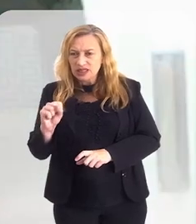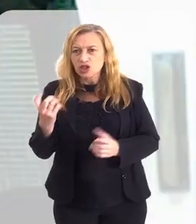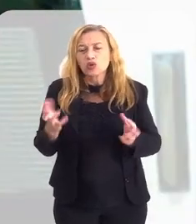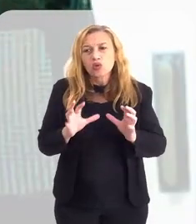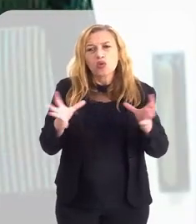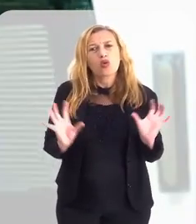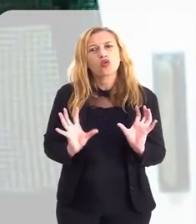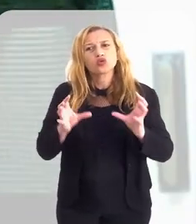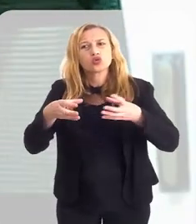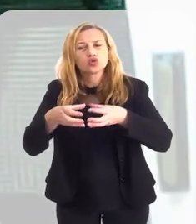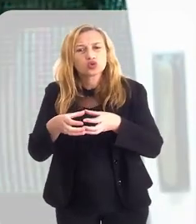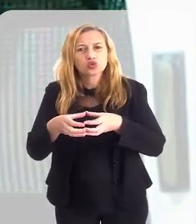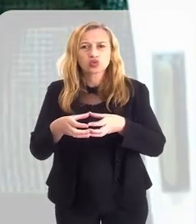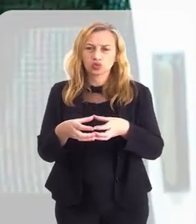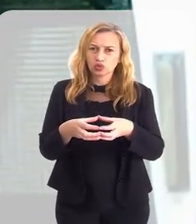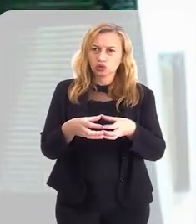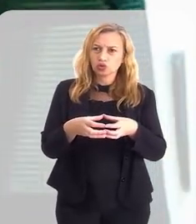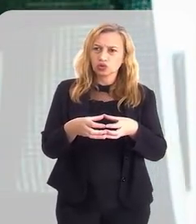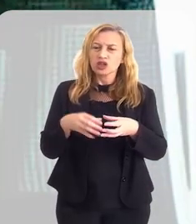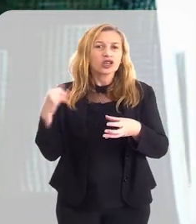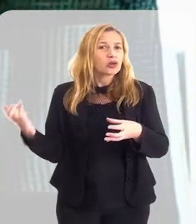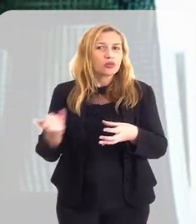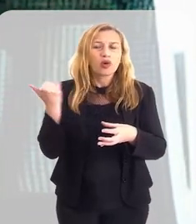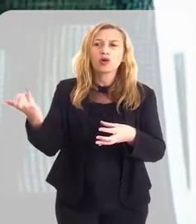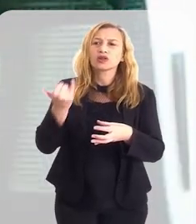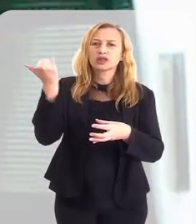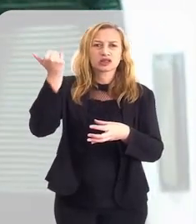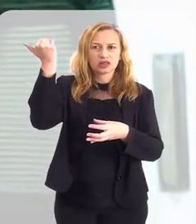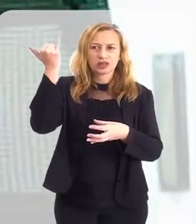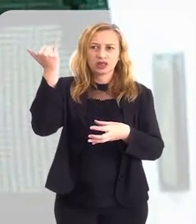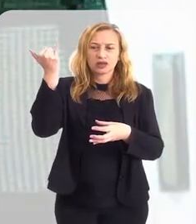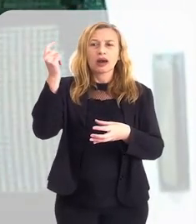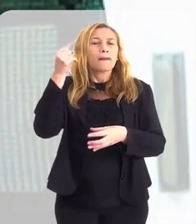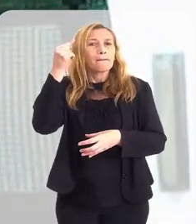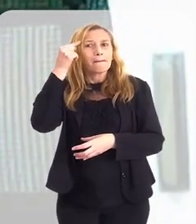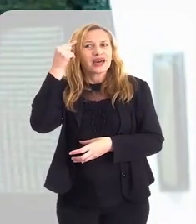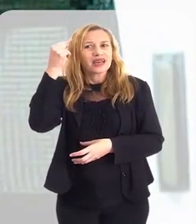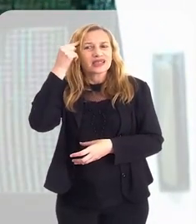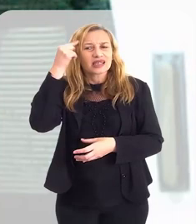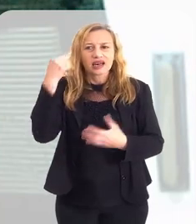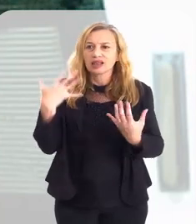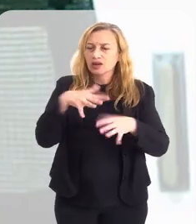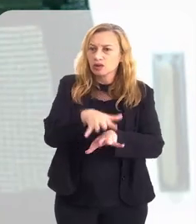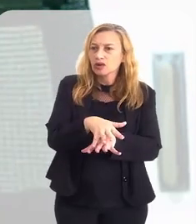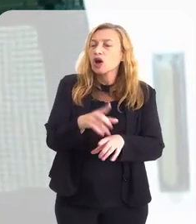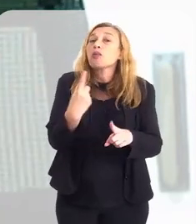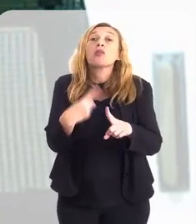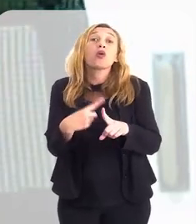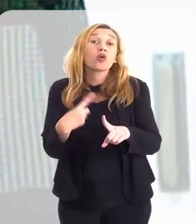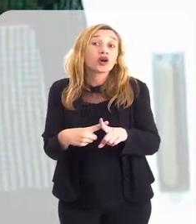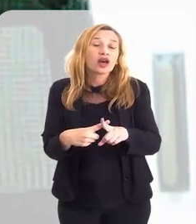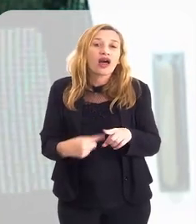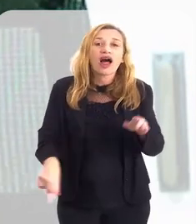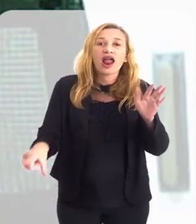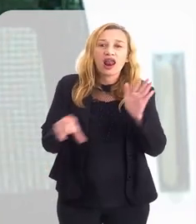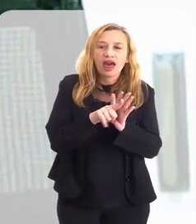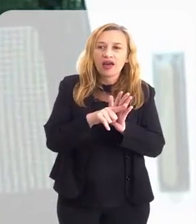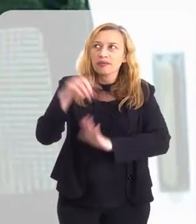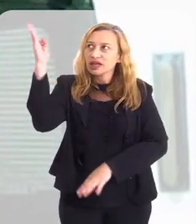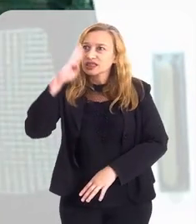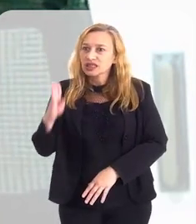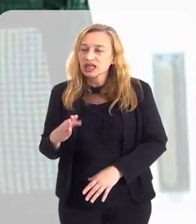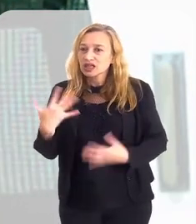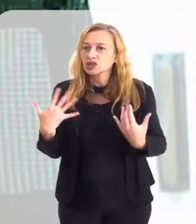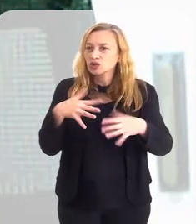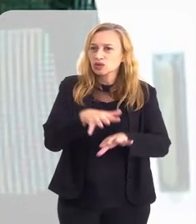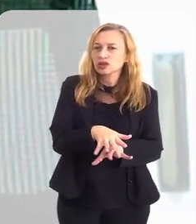reunir um conjunto de previsões importantíssimas para pensar a inclusão. E por quê? Porque a Lei Brasileira